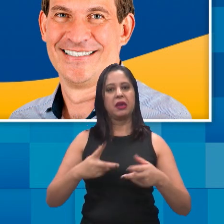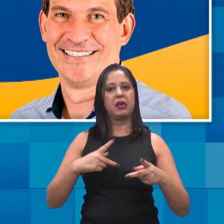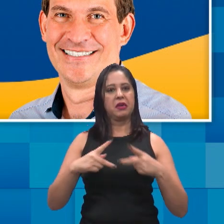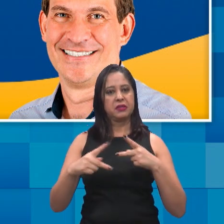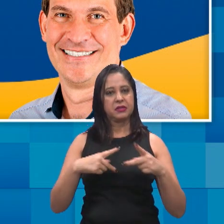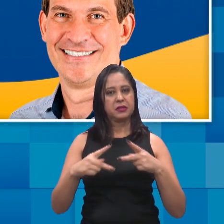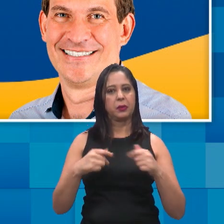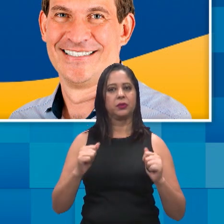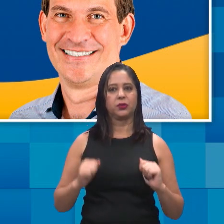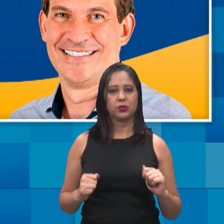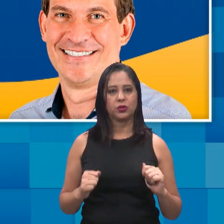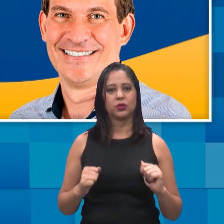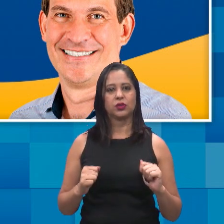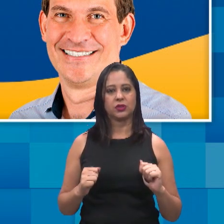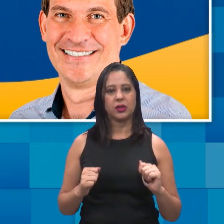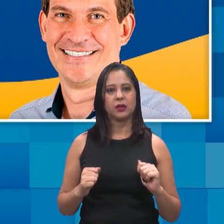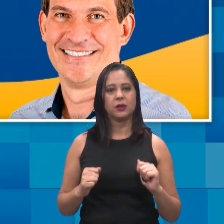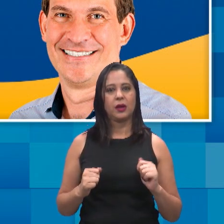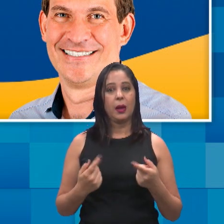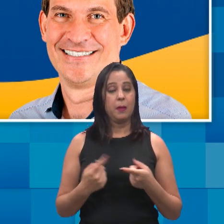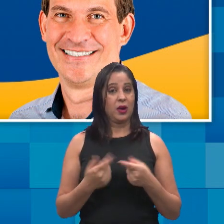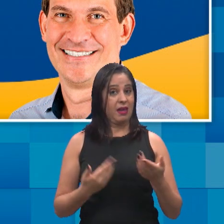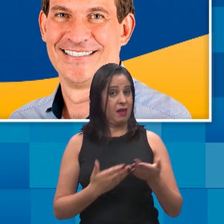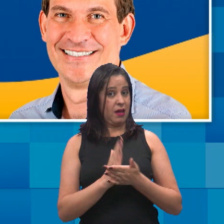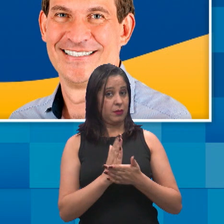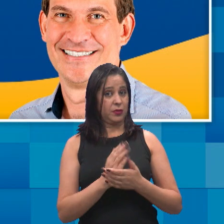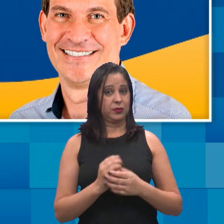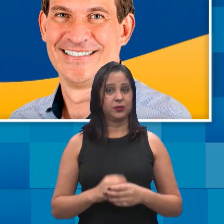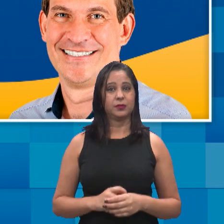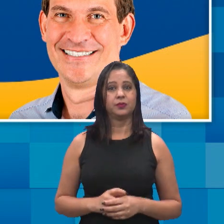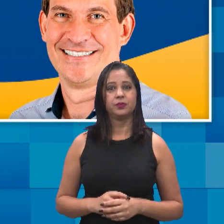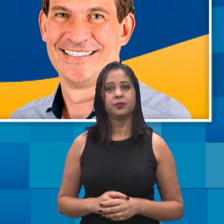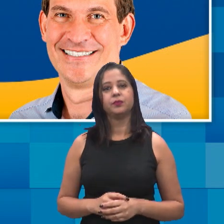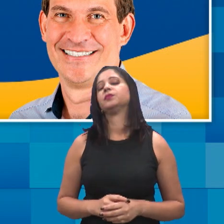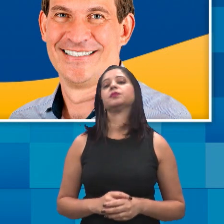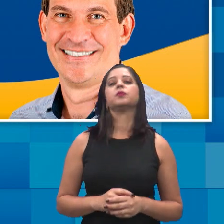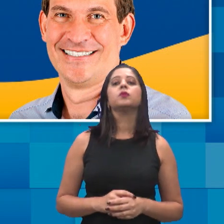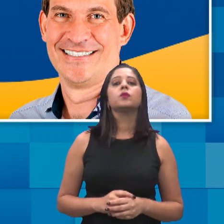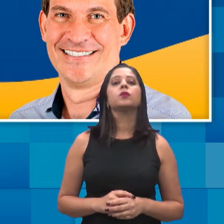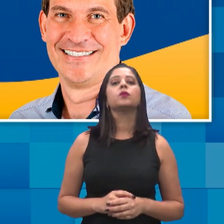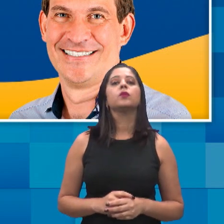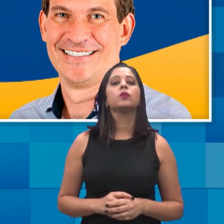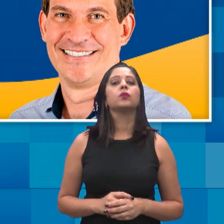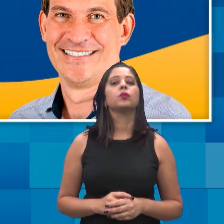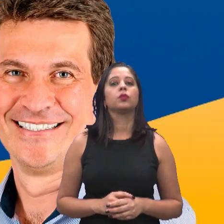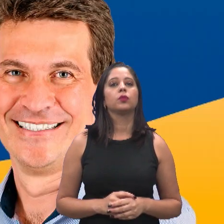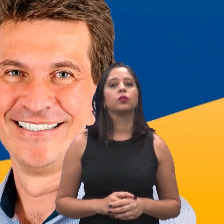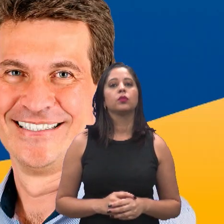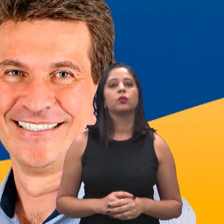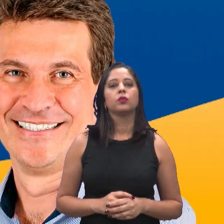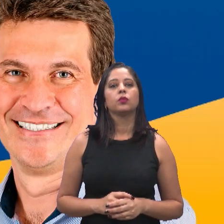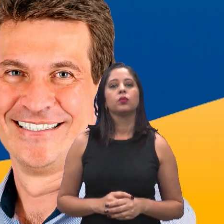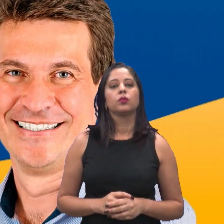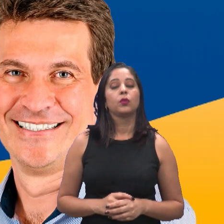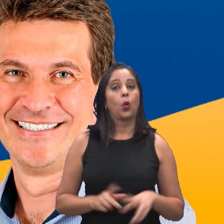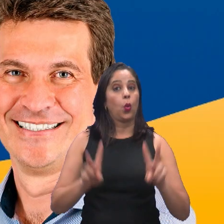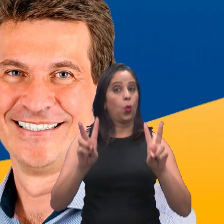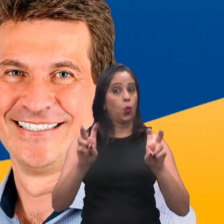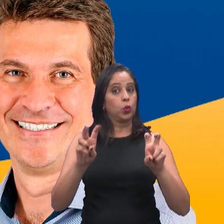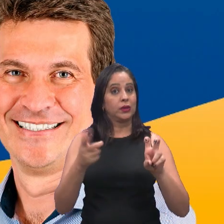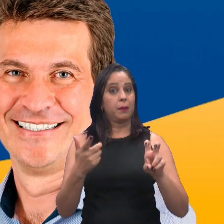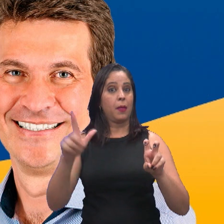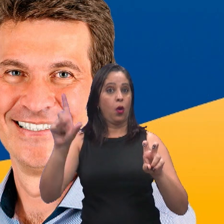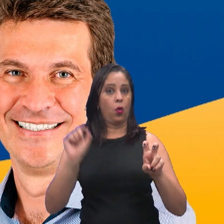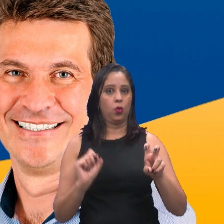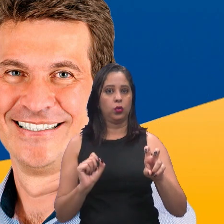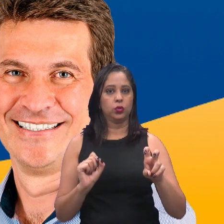a nossa aprovação. Sobre outra questão sobre o requerimento